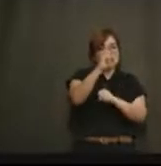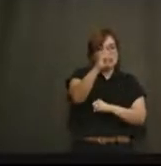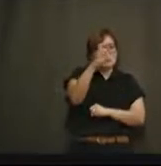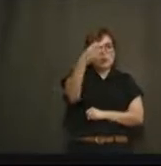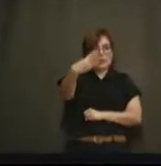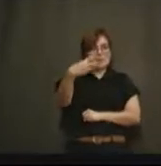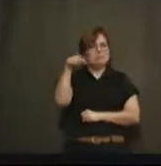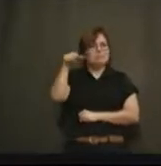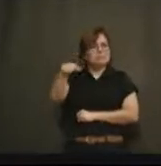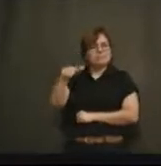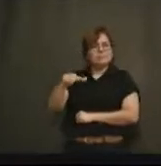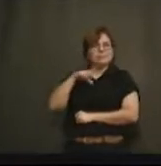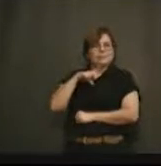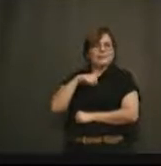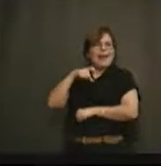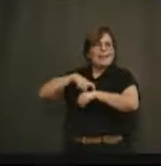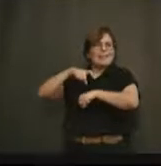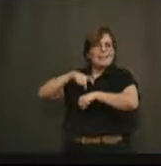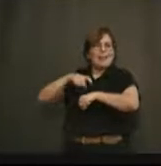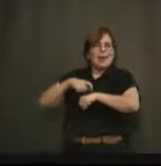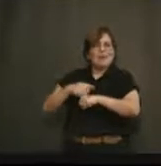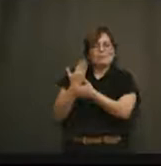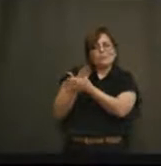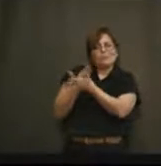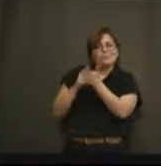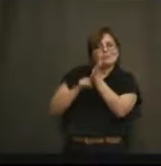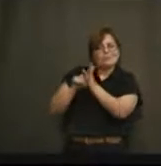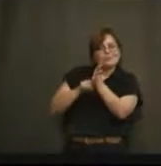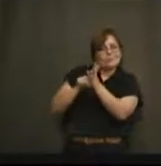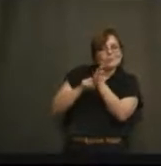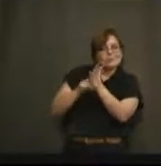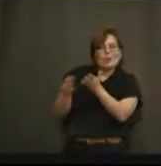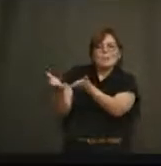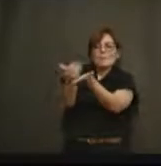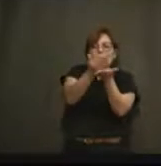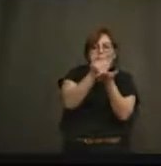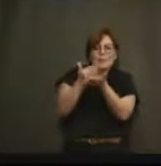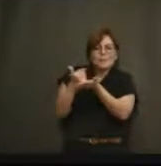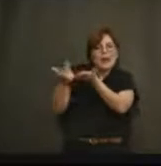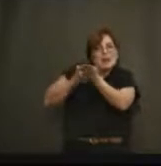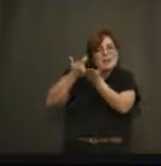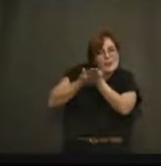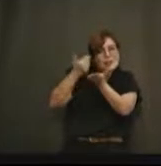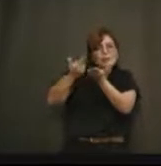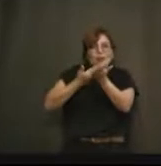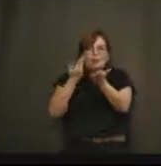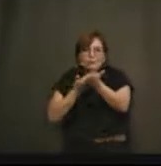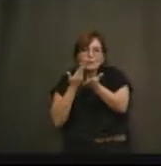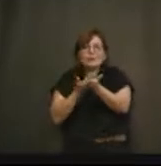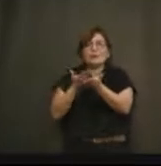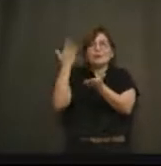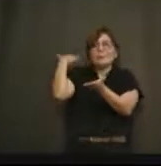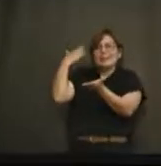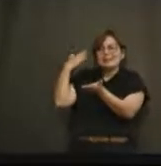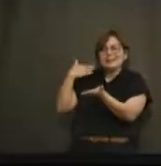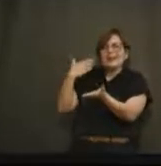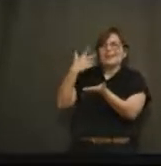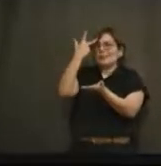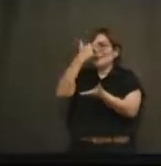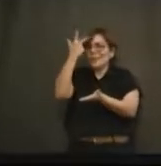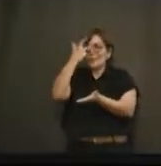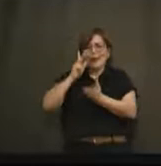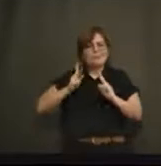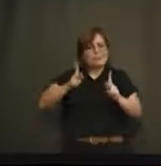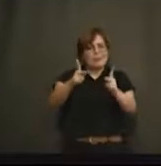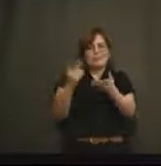toa, foi para a biblioteca do IMPA folhear livros e revistas, como se fazia nos bons velhos tempos, que eu ainda peguei um pouquinho isso.